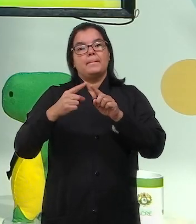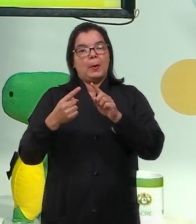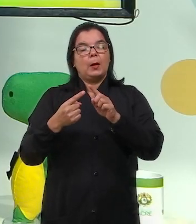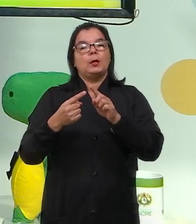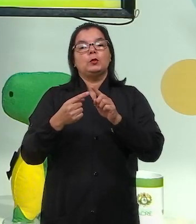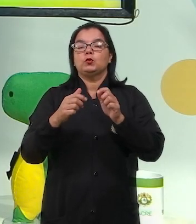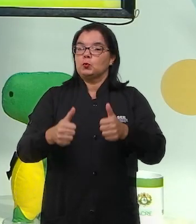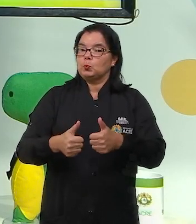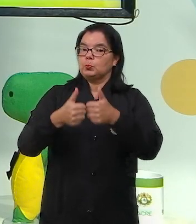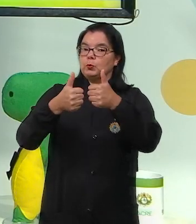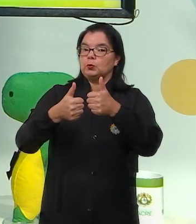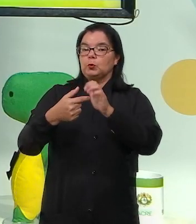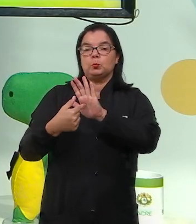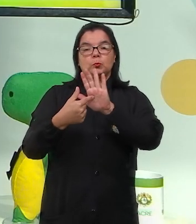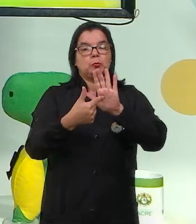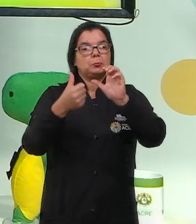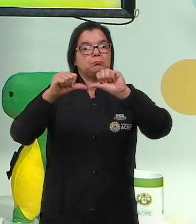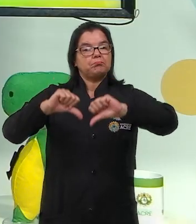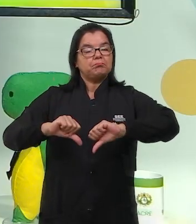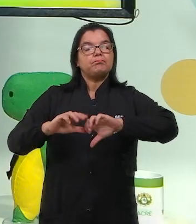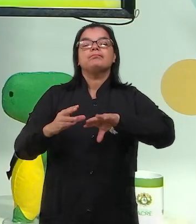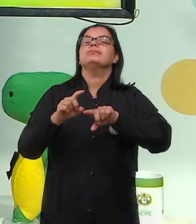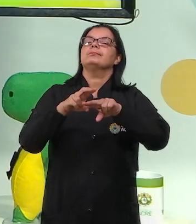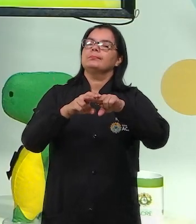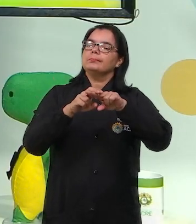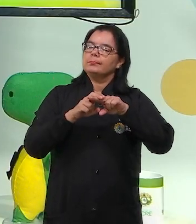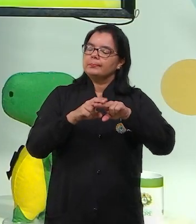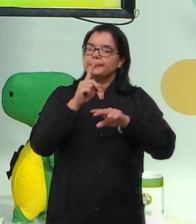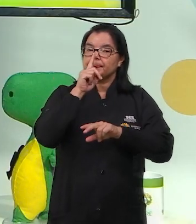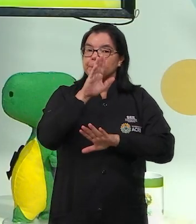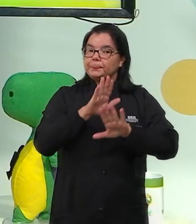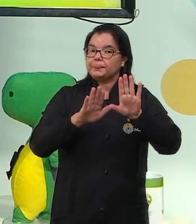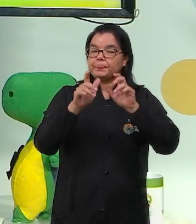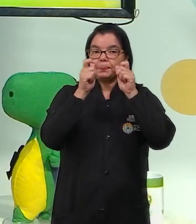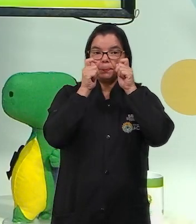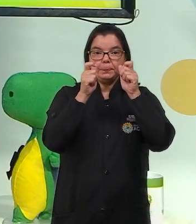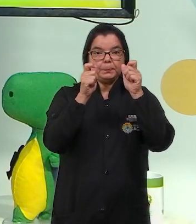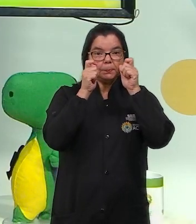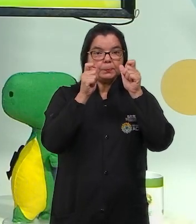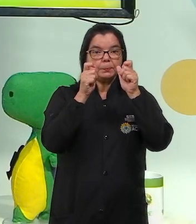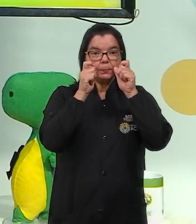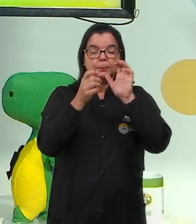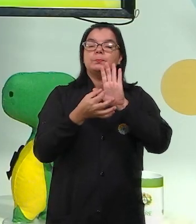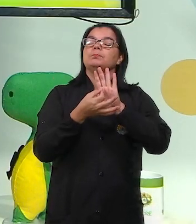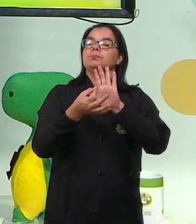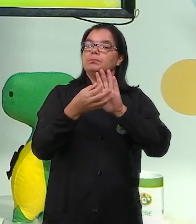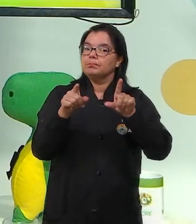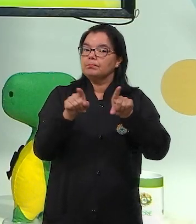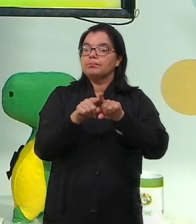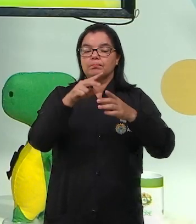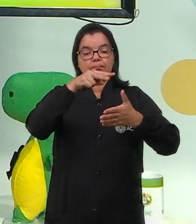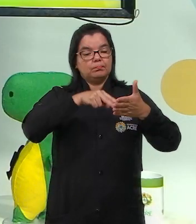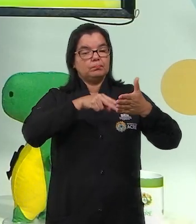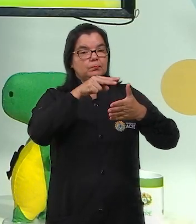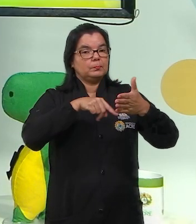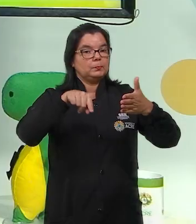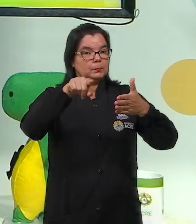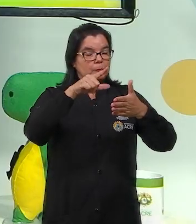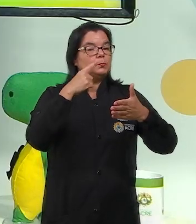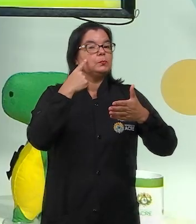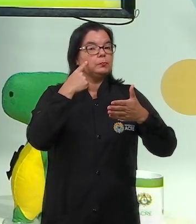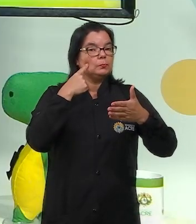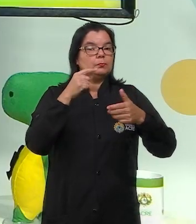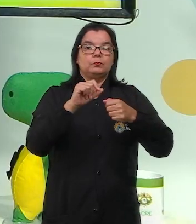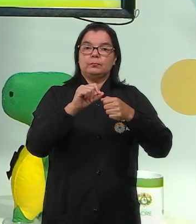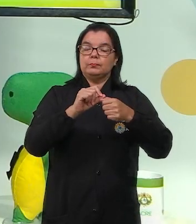pontos positivos e negativos? Então é por isso que deve ter muita atenção e esse olhar crítico nas leituras que vocês